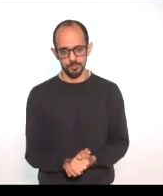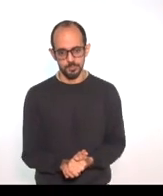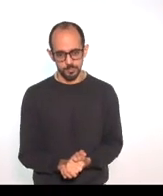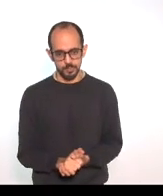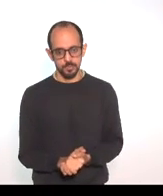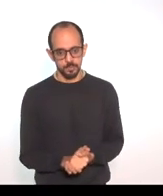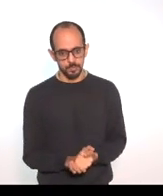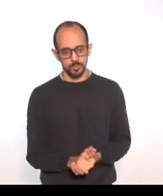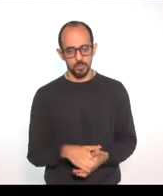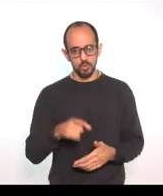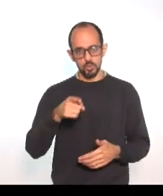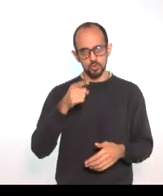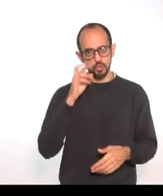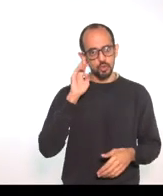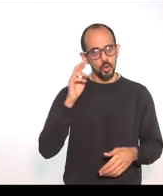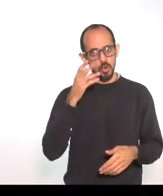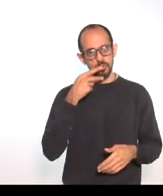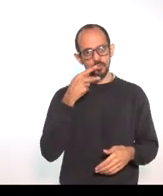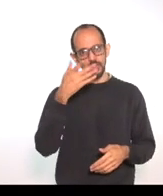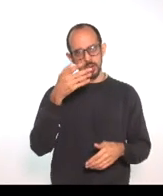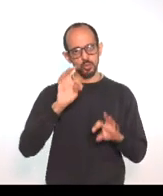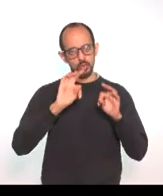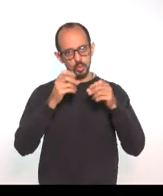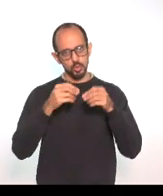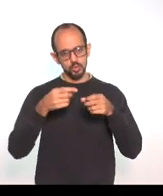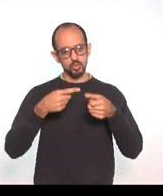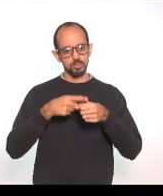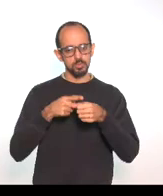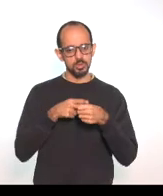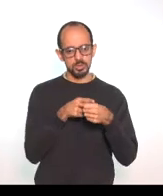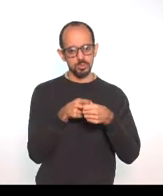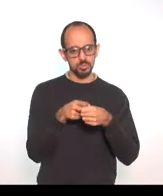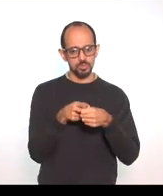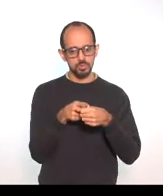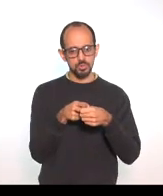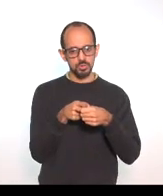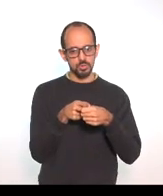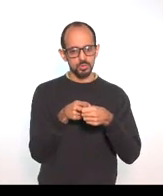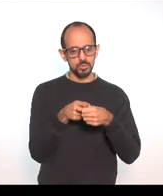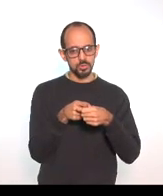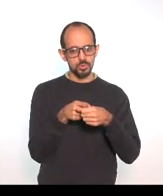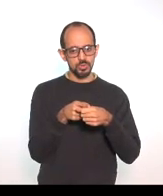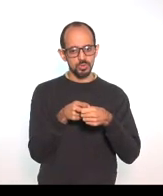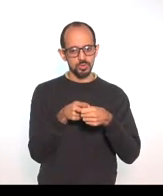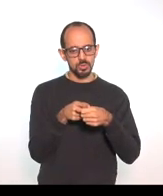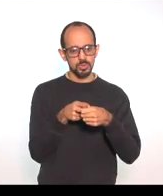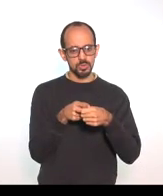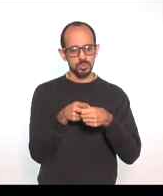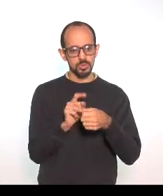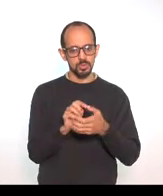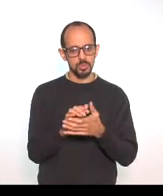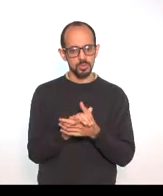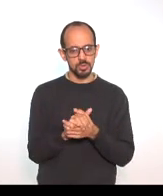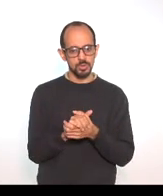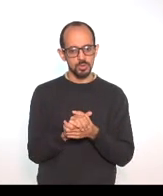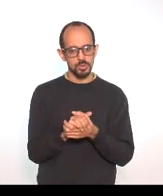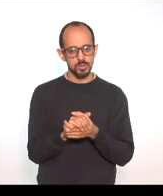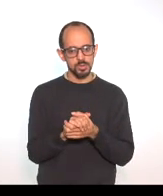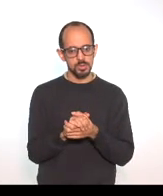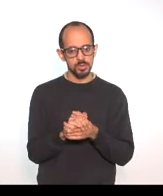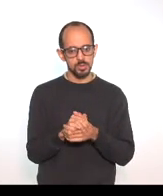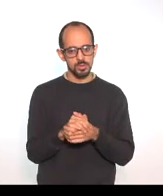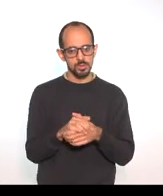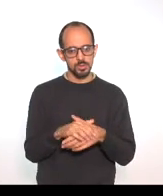Ah você tava aqui todos os municípios é isso é mas a